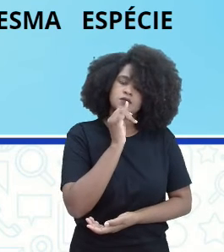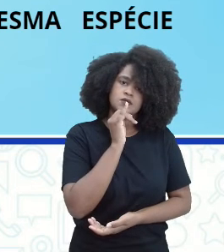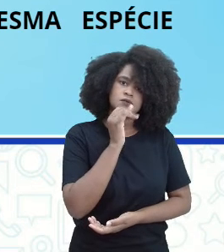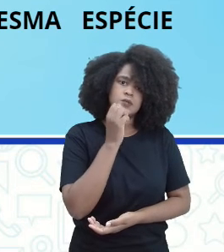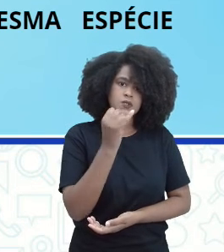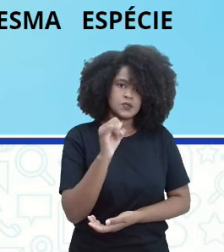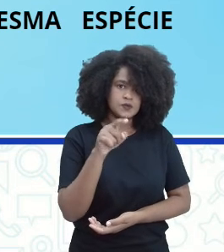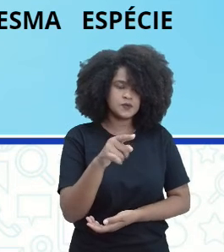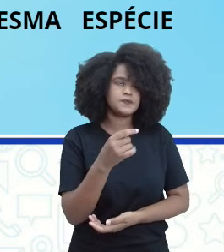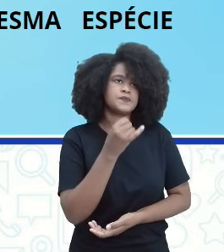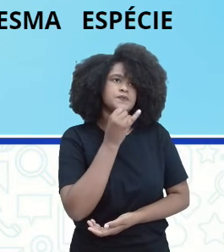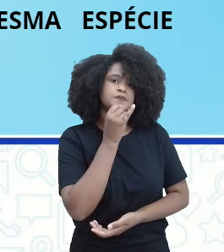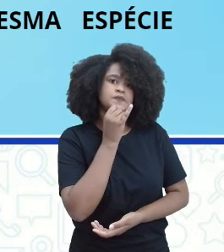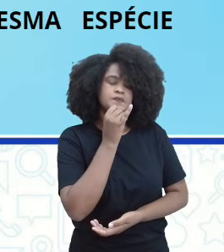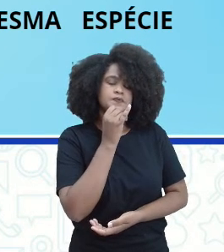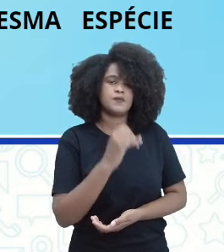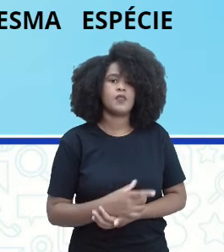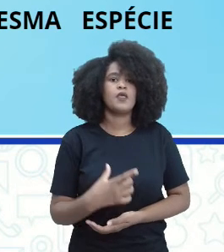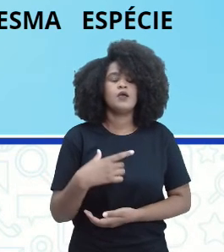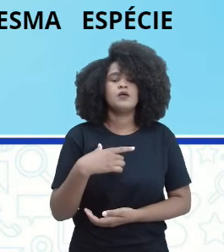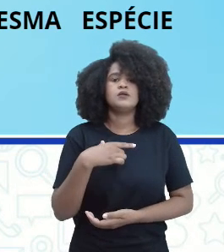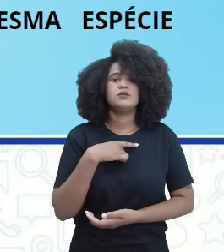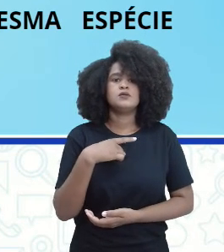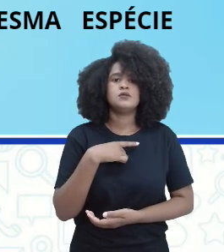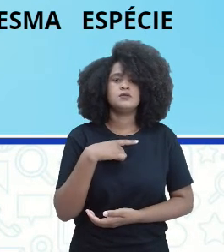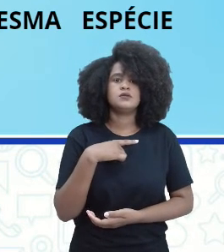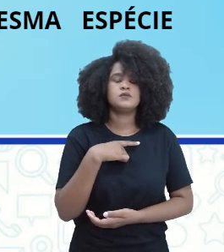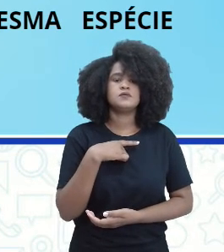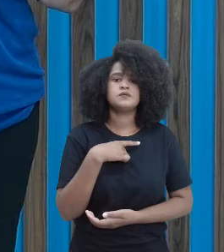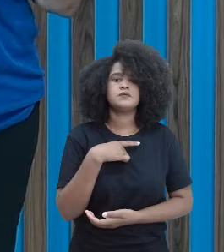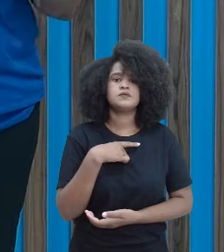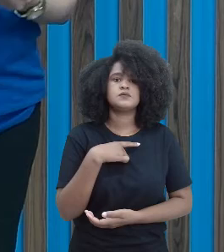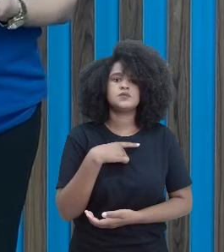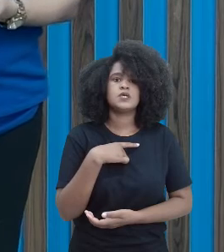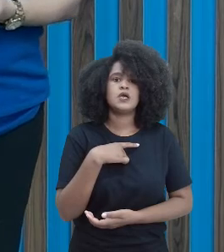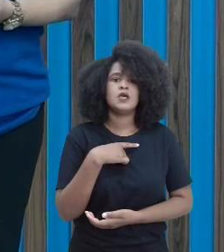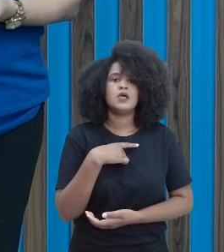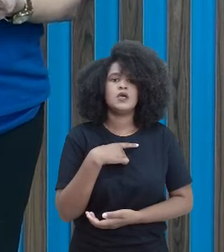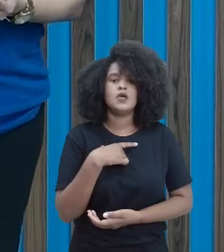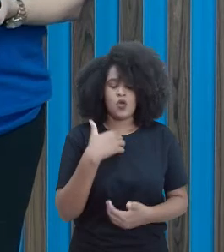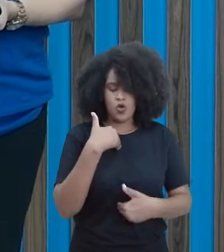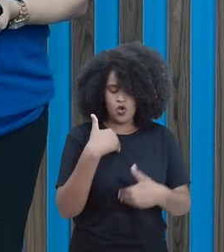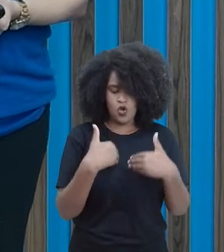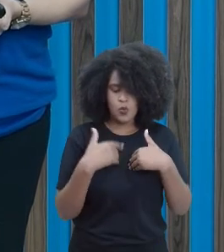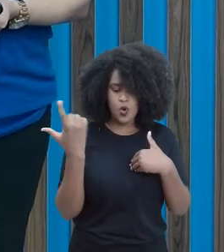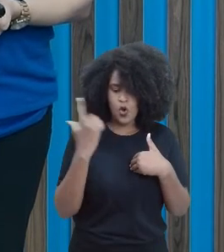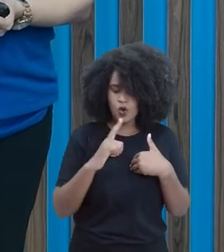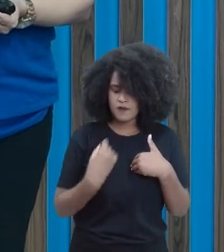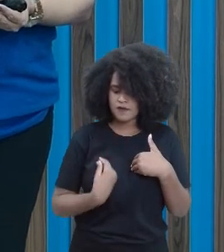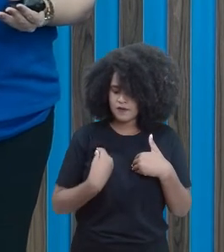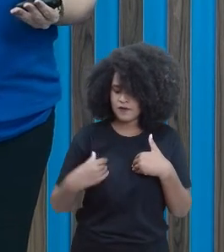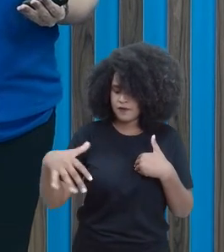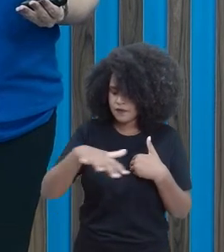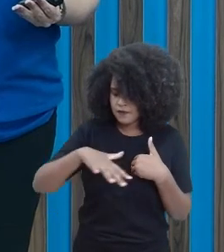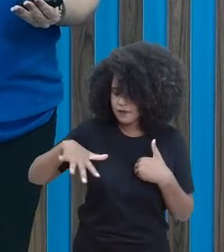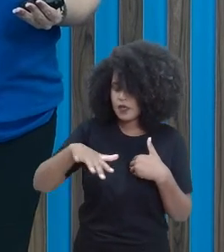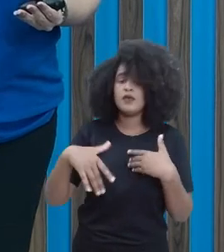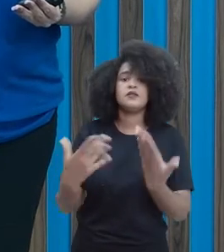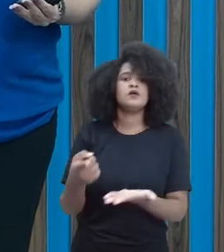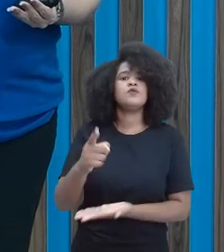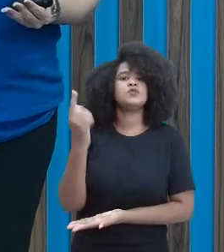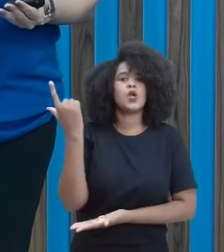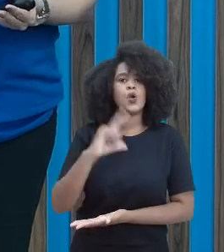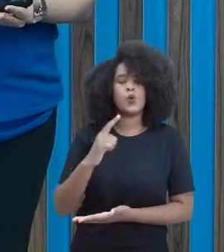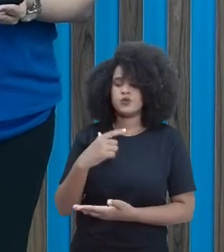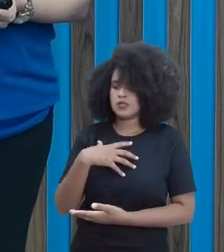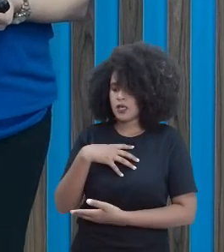aquele indivíduo que tem a adaptação aí, né, para sobreviver àquele ambiente, a probabilidade de você